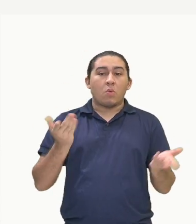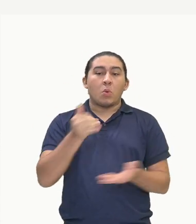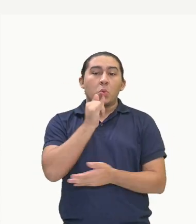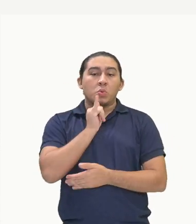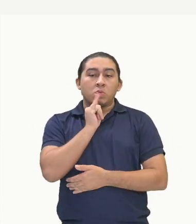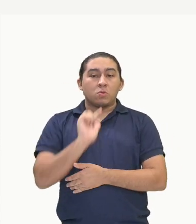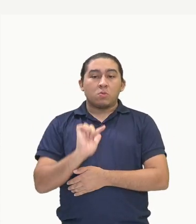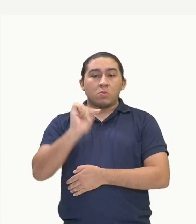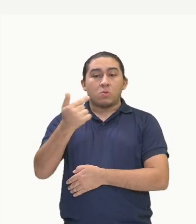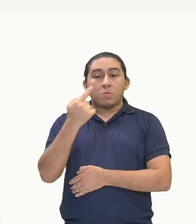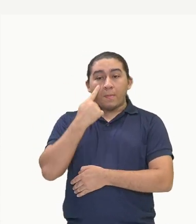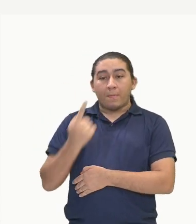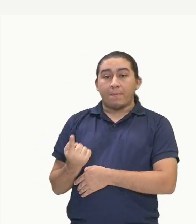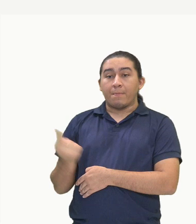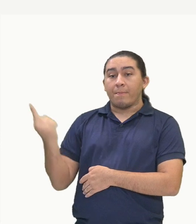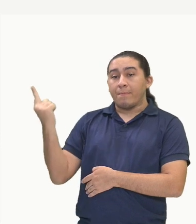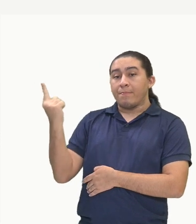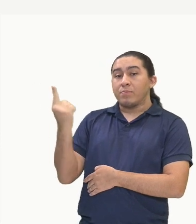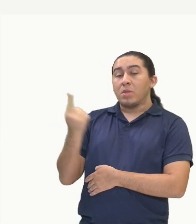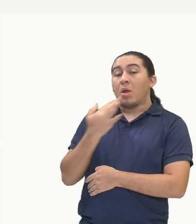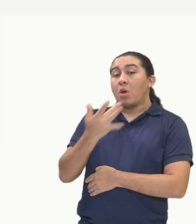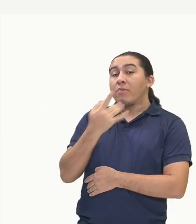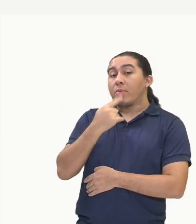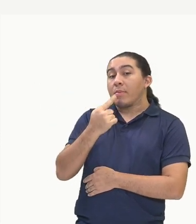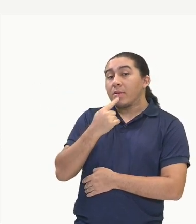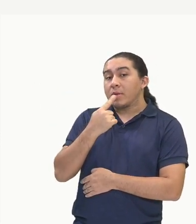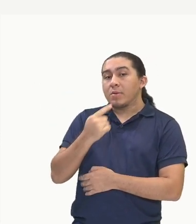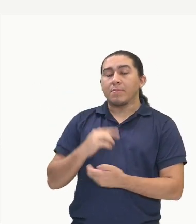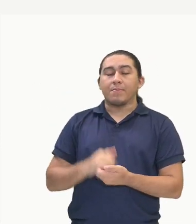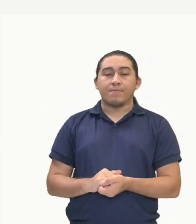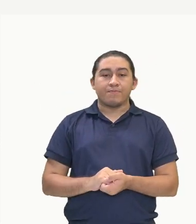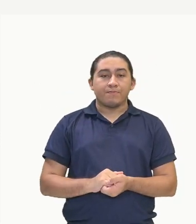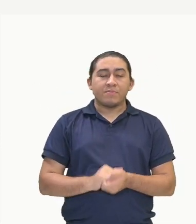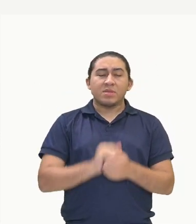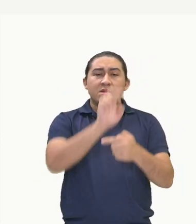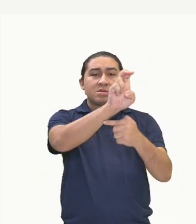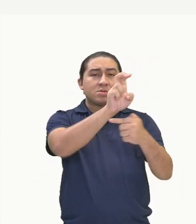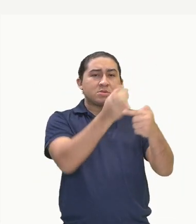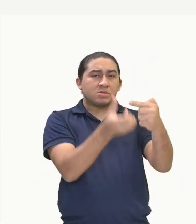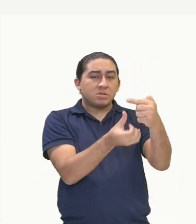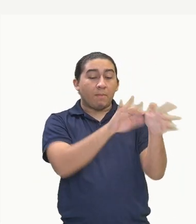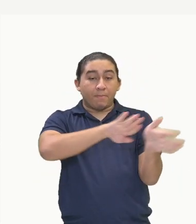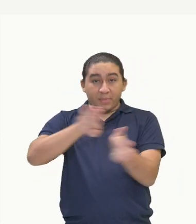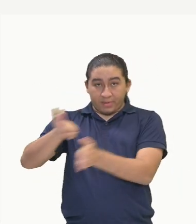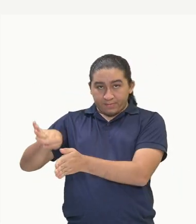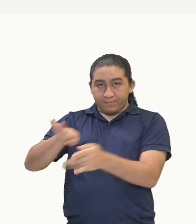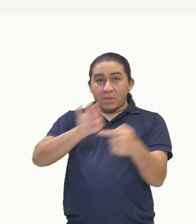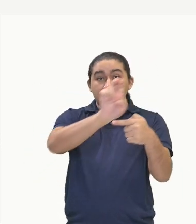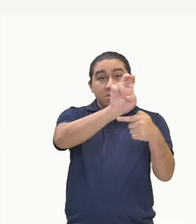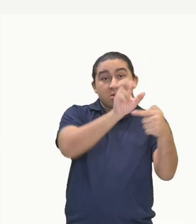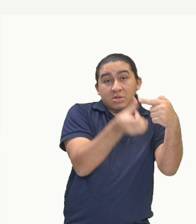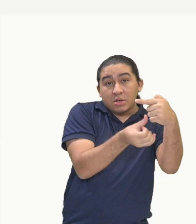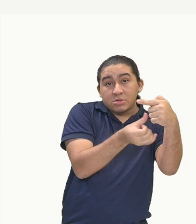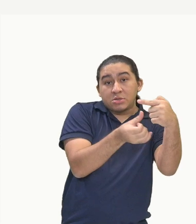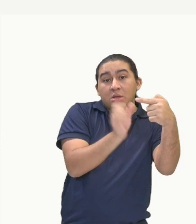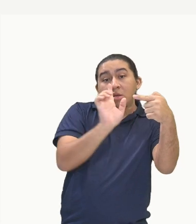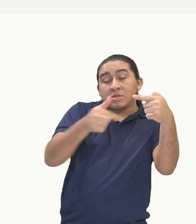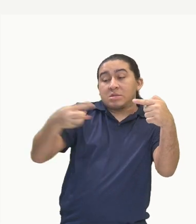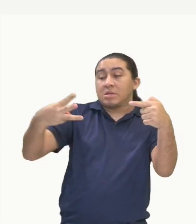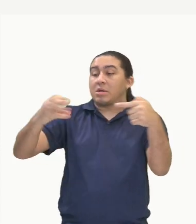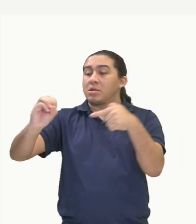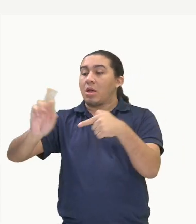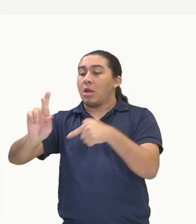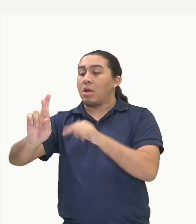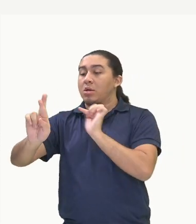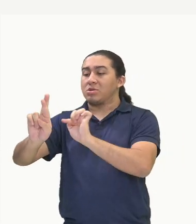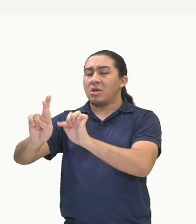aqui, para o nosso hexágono. Quanto que é 5/6 de R$30? Ora, professora, a minha referência é o 30.